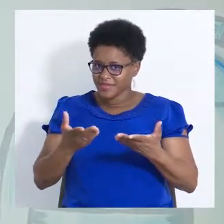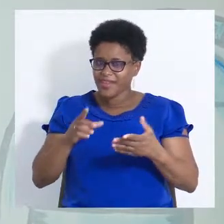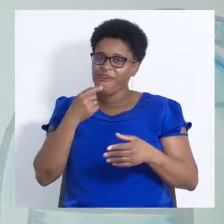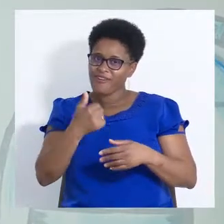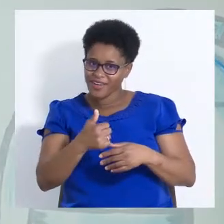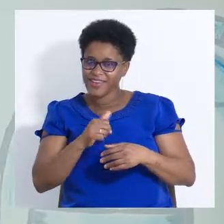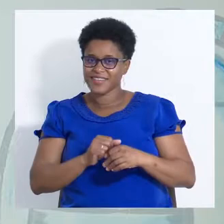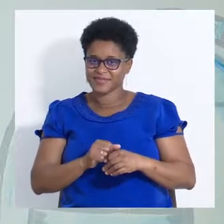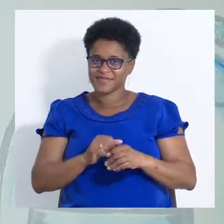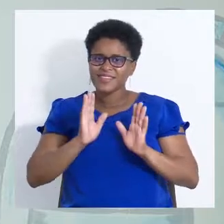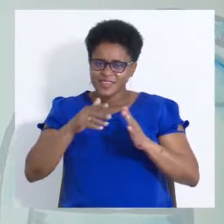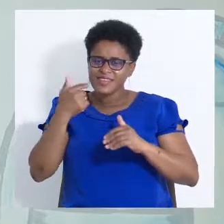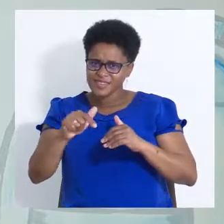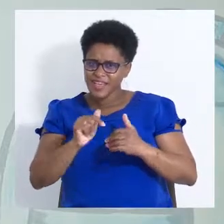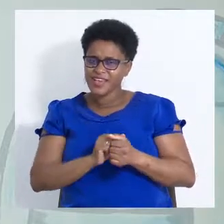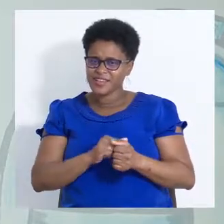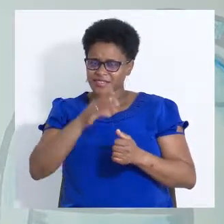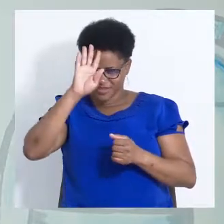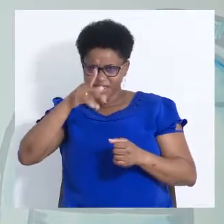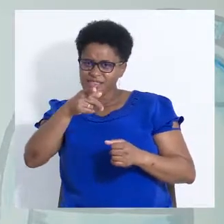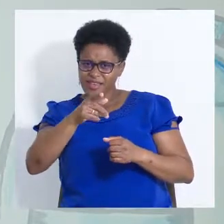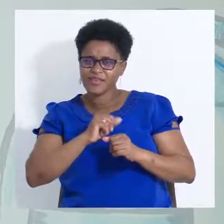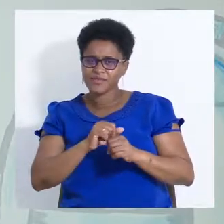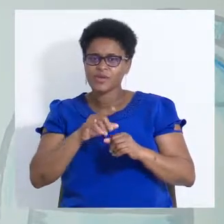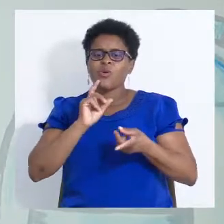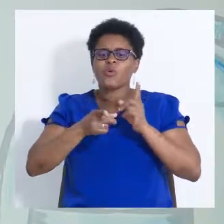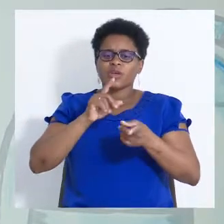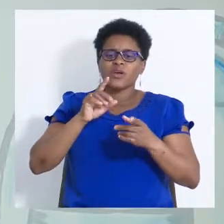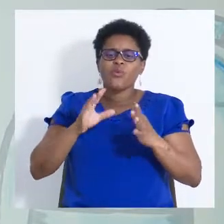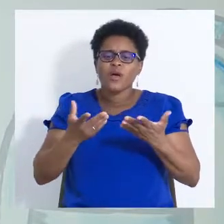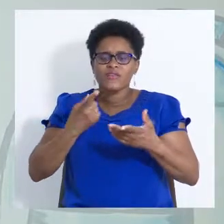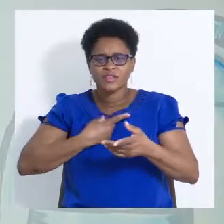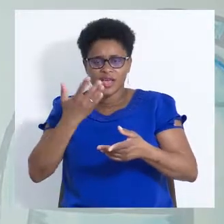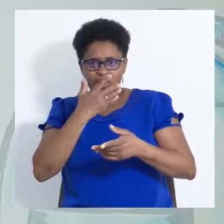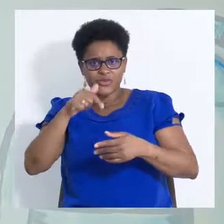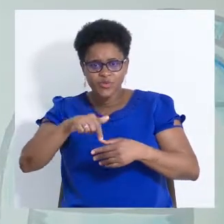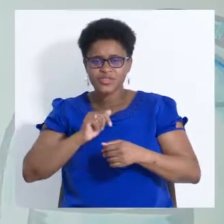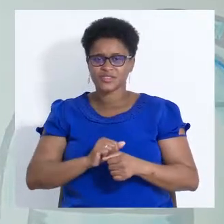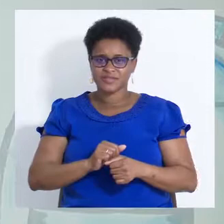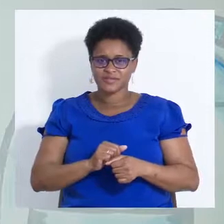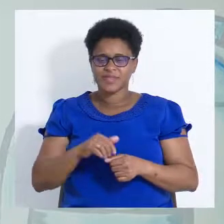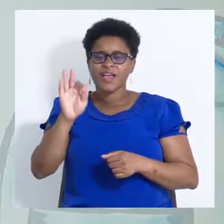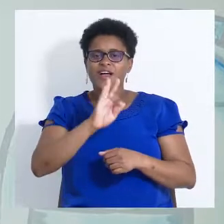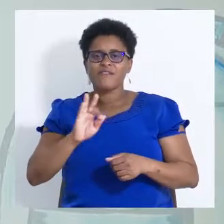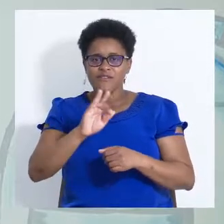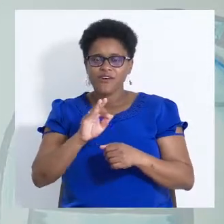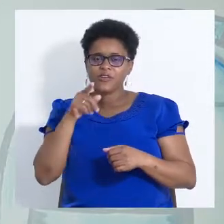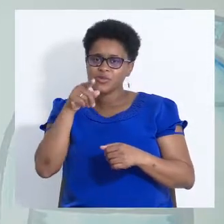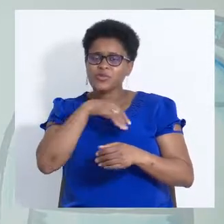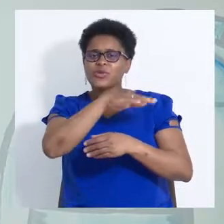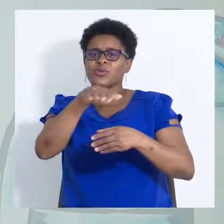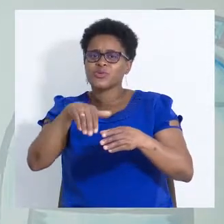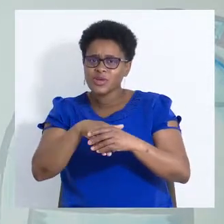não é assim? Ok. Já deves dar conta que qual vai ser a aula de hoje. A forma